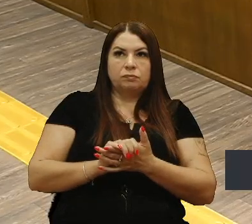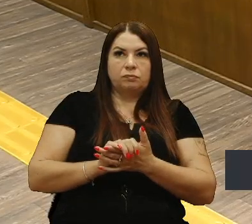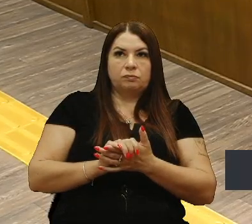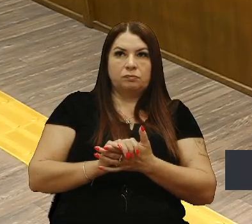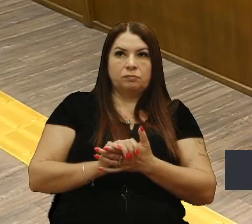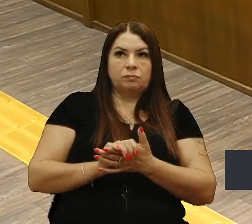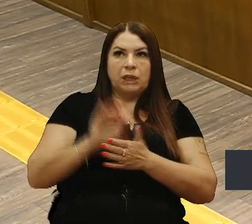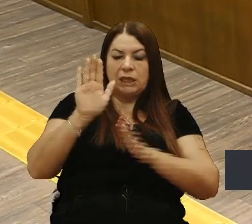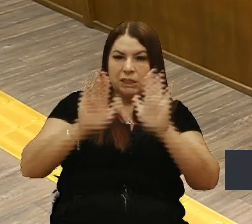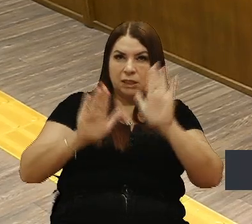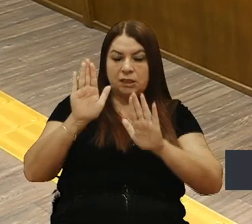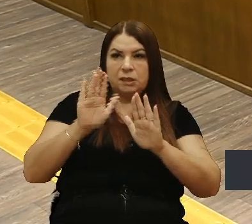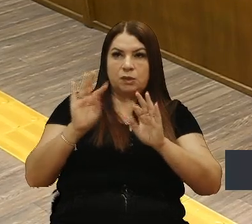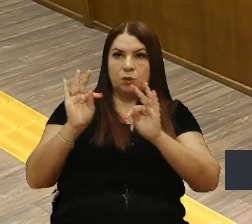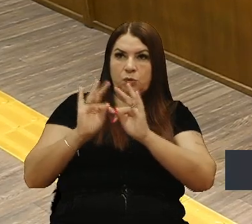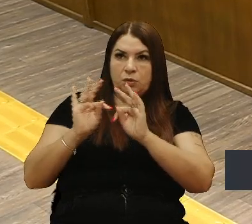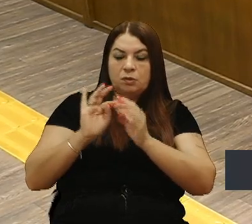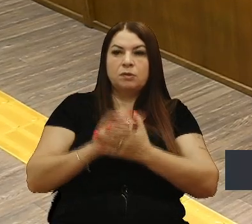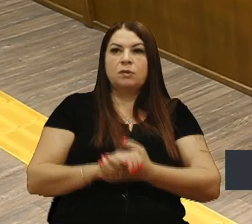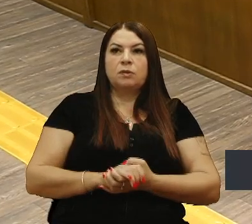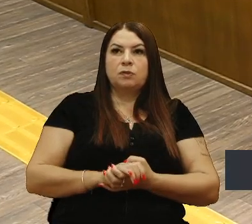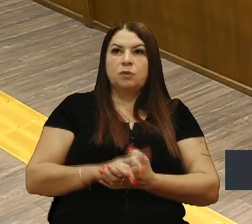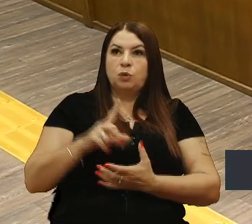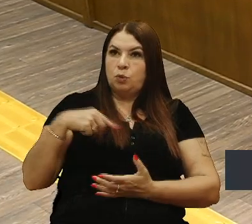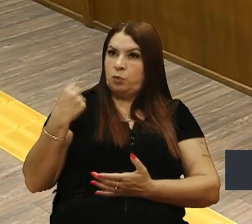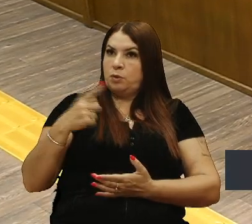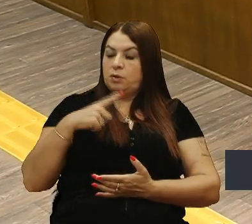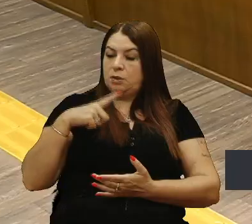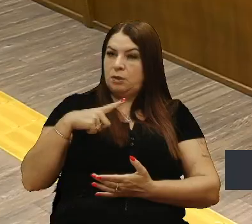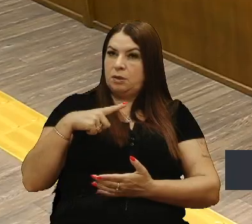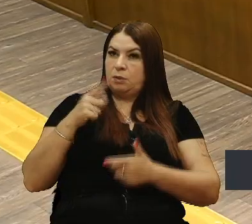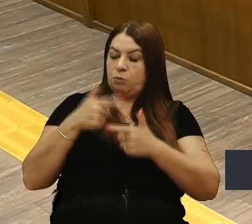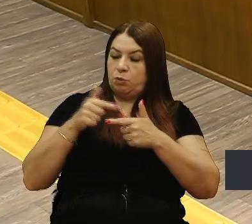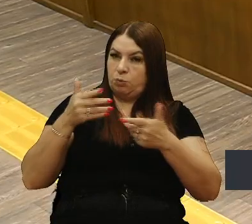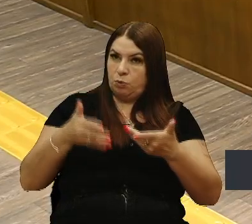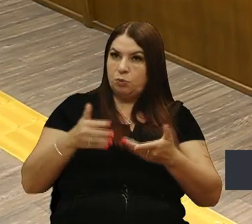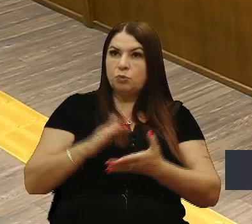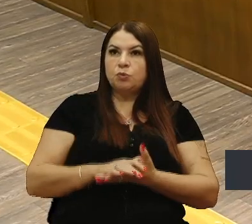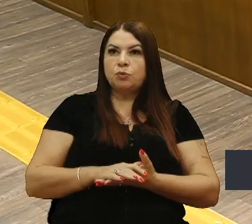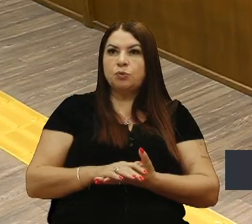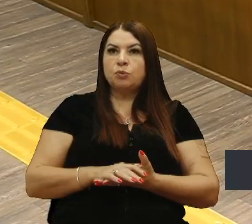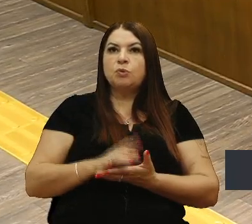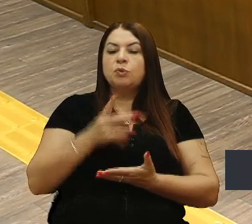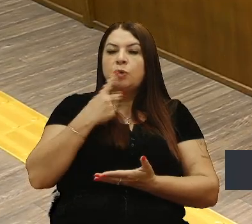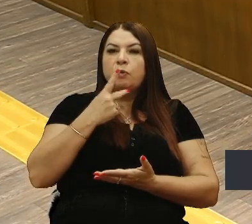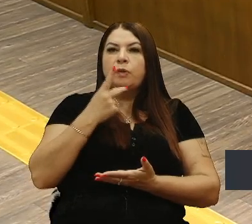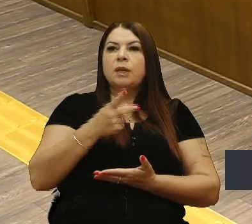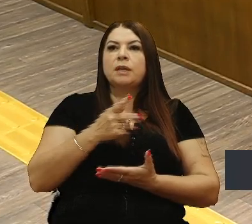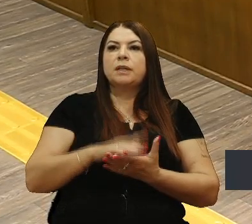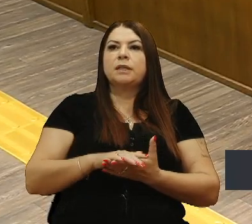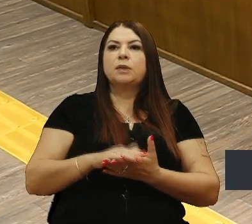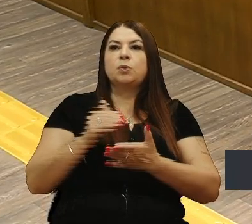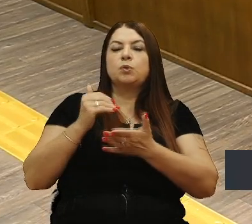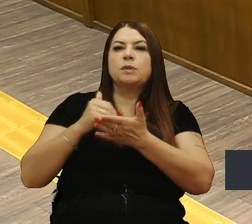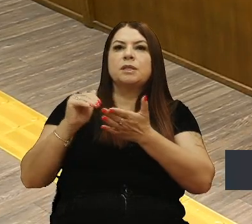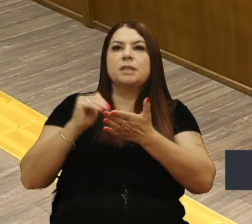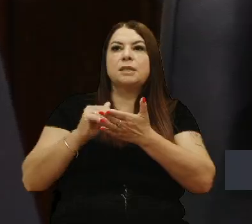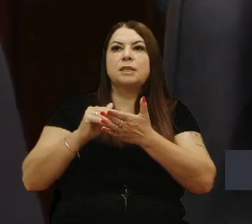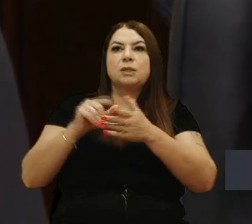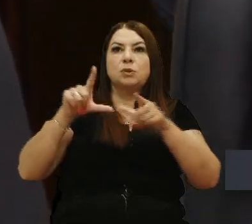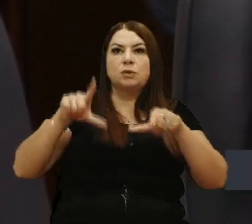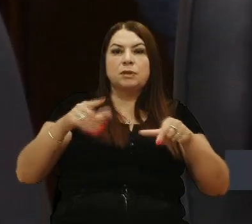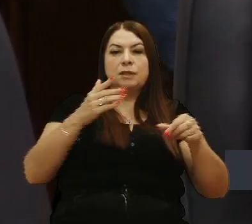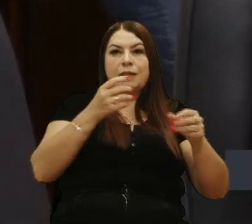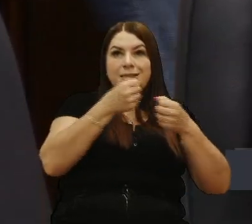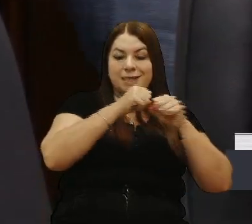das licitações e dos técnicos. Nós temos um problema hoje, e é só nós falarmos com os secretários das pastas